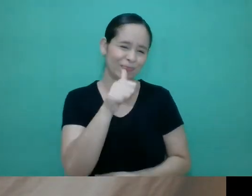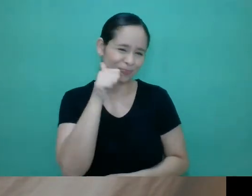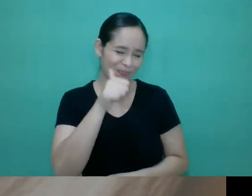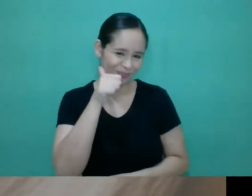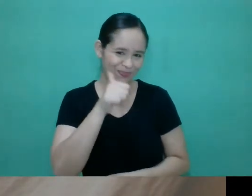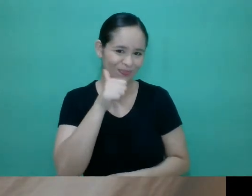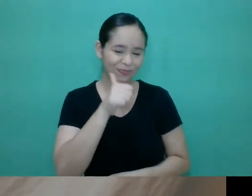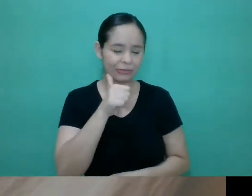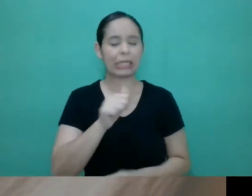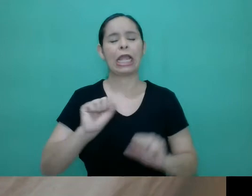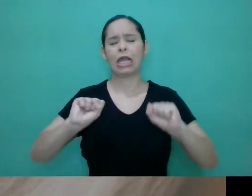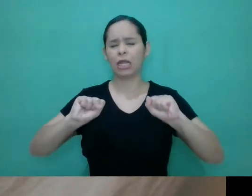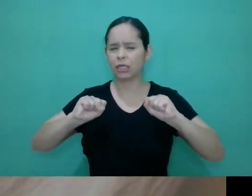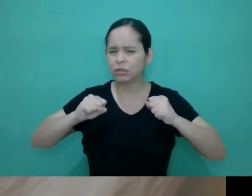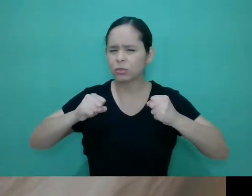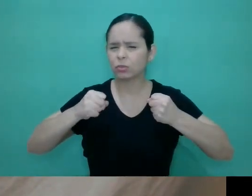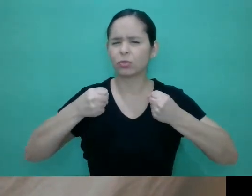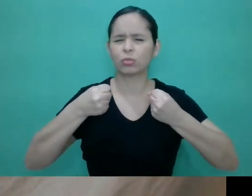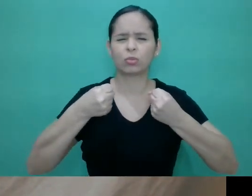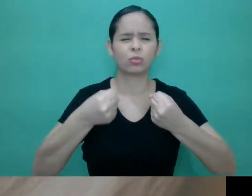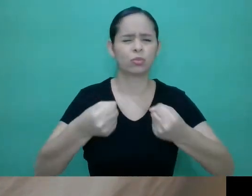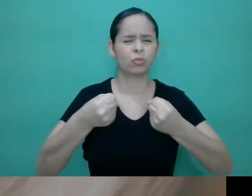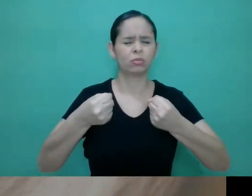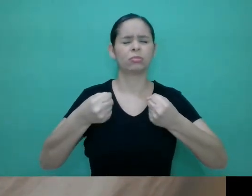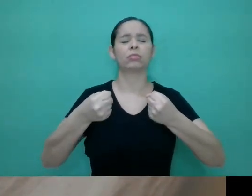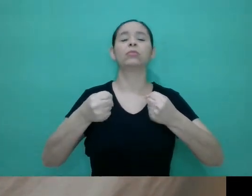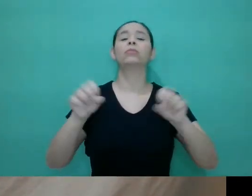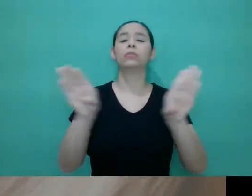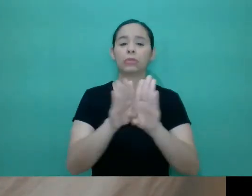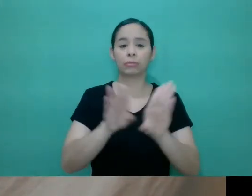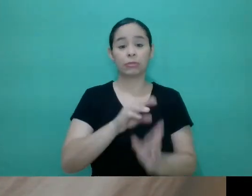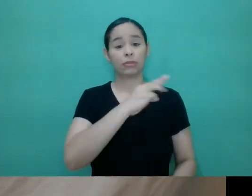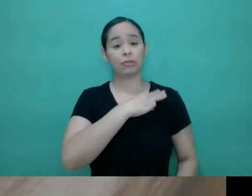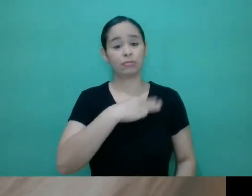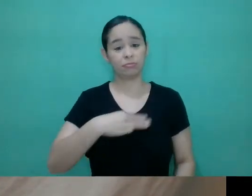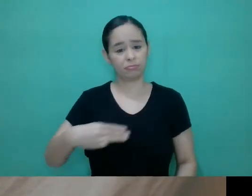parte militante dela como deputada, como ministra da Justiça,